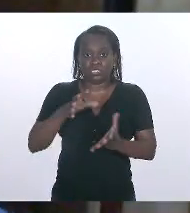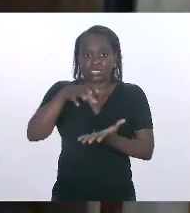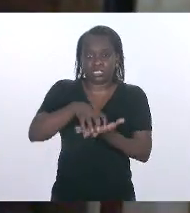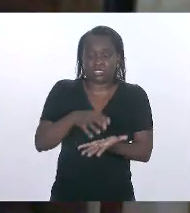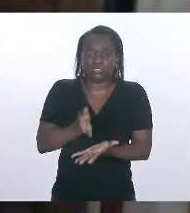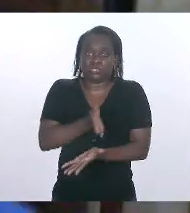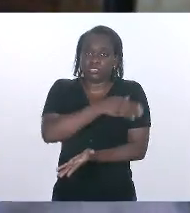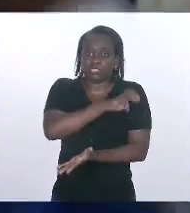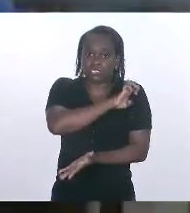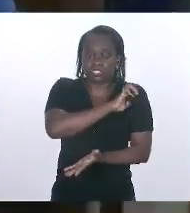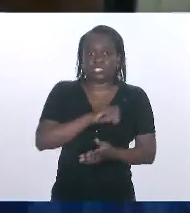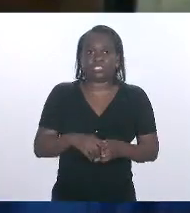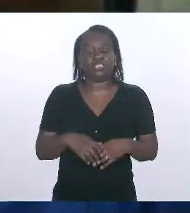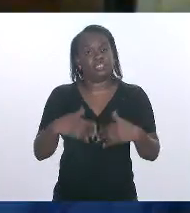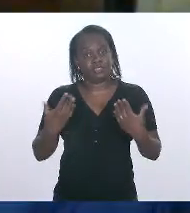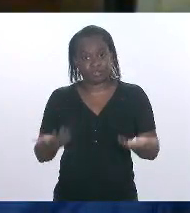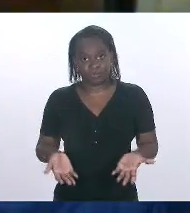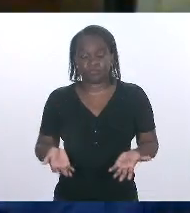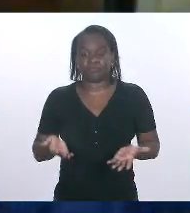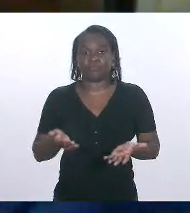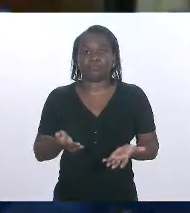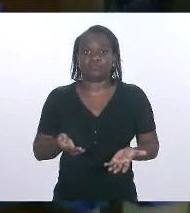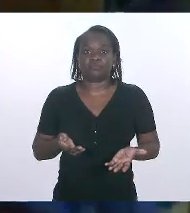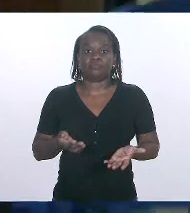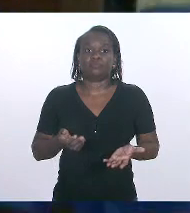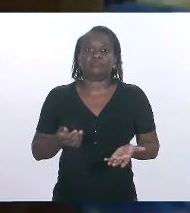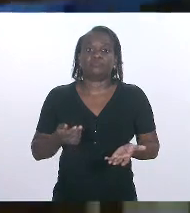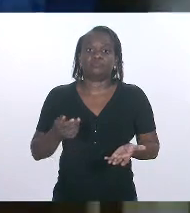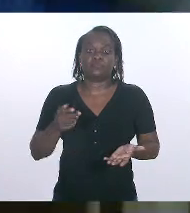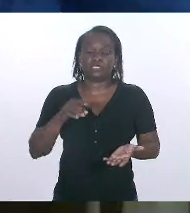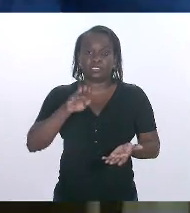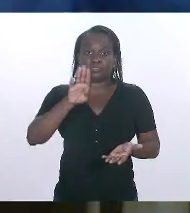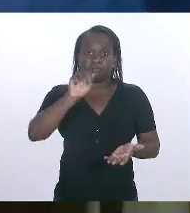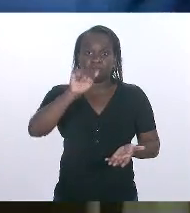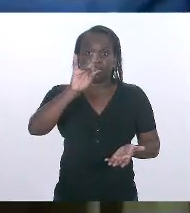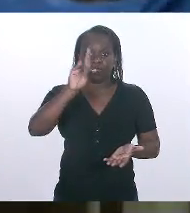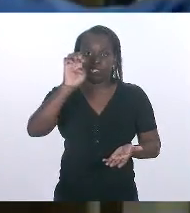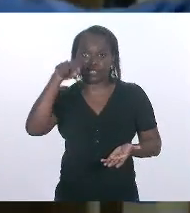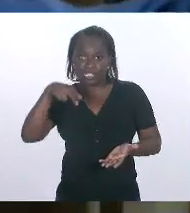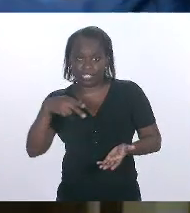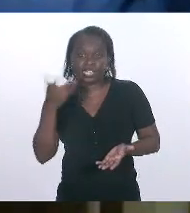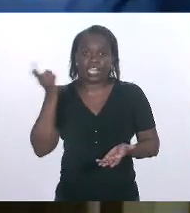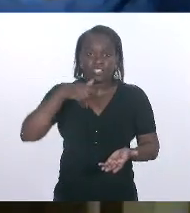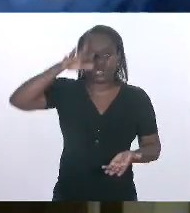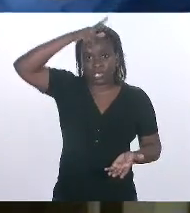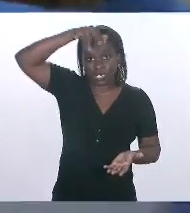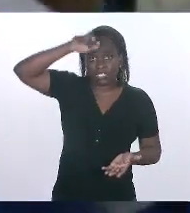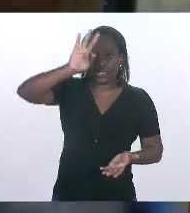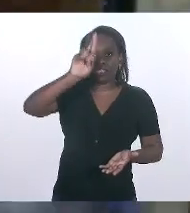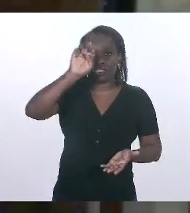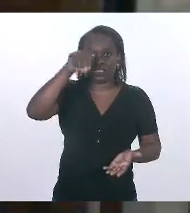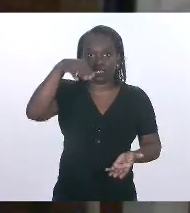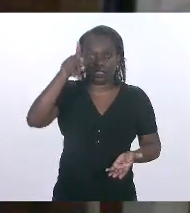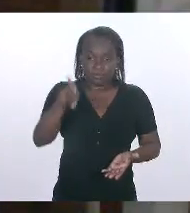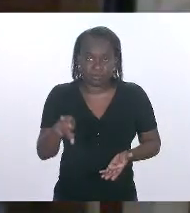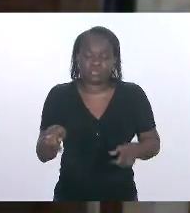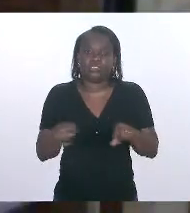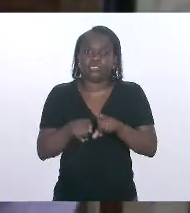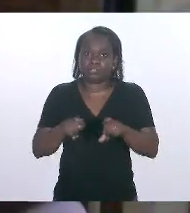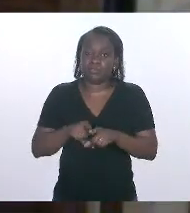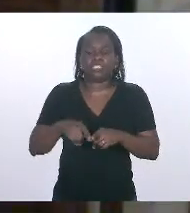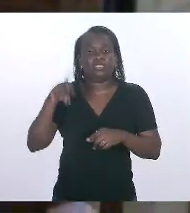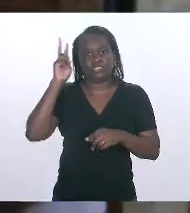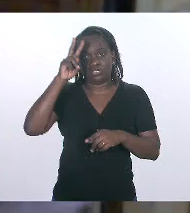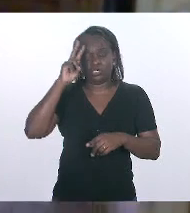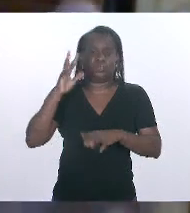centro-esquerda. Foi assim que o Biden ganhou do Trump e tem sido assim ao